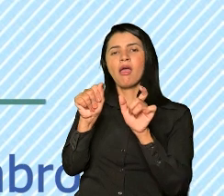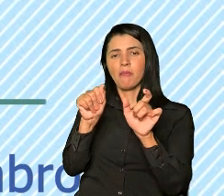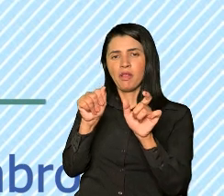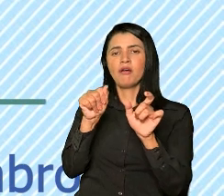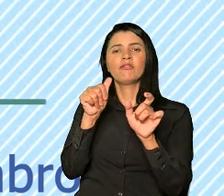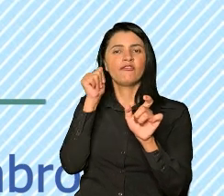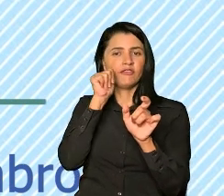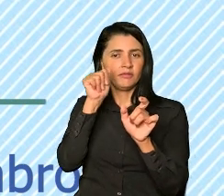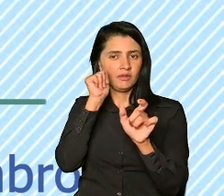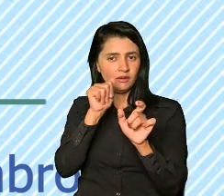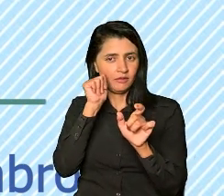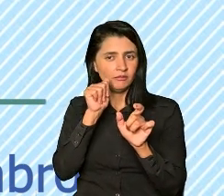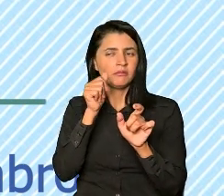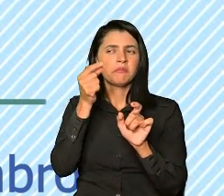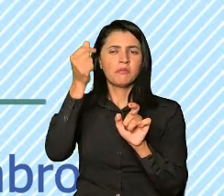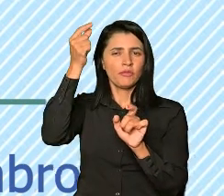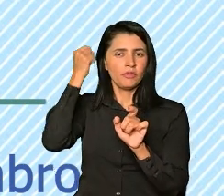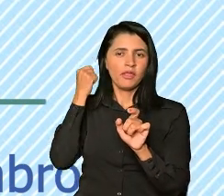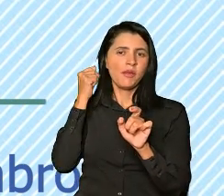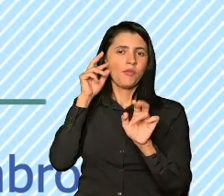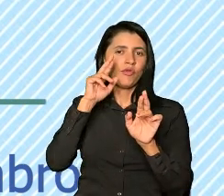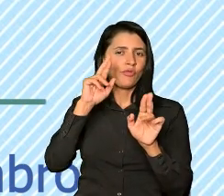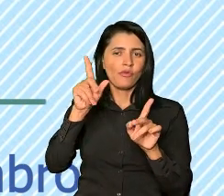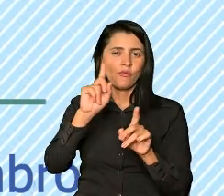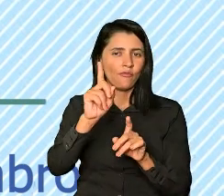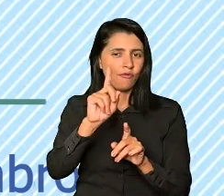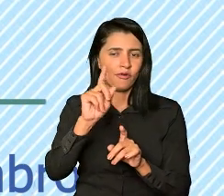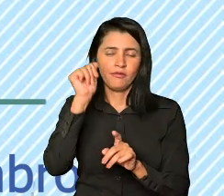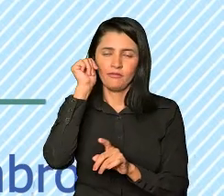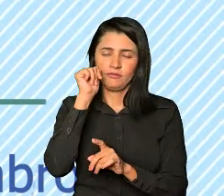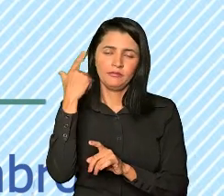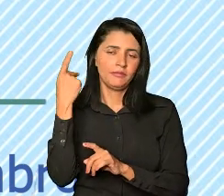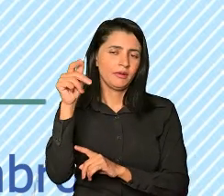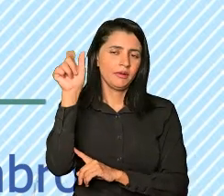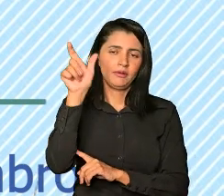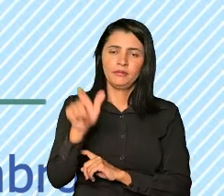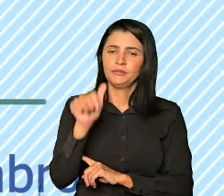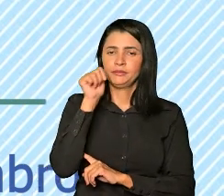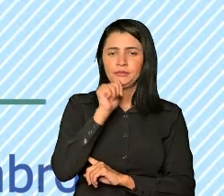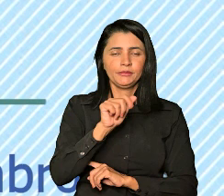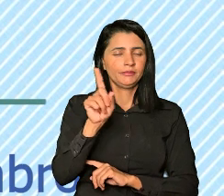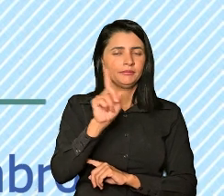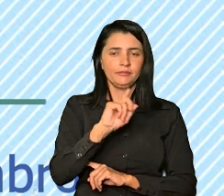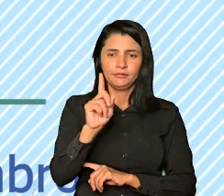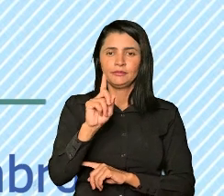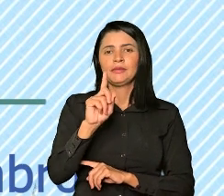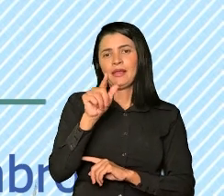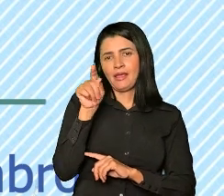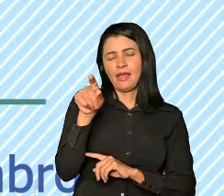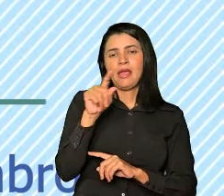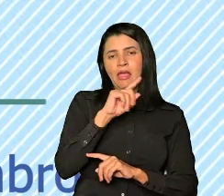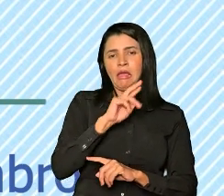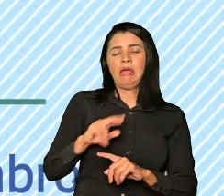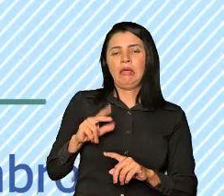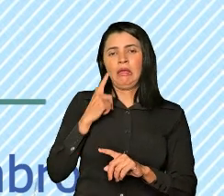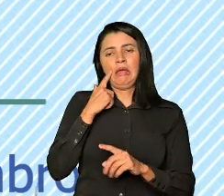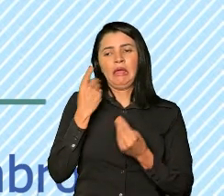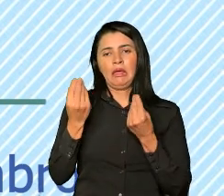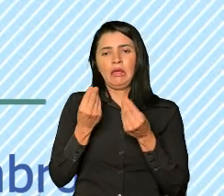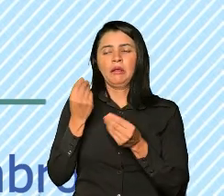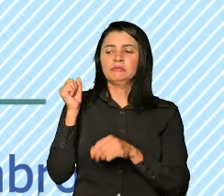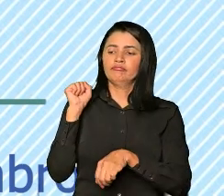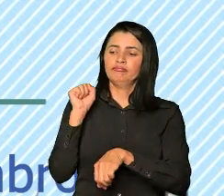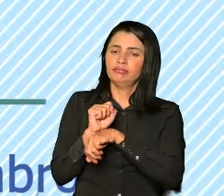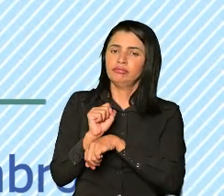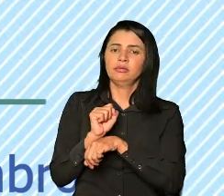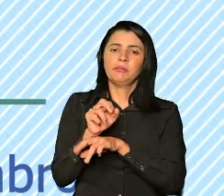muito tempo a república não foi tão feminina para as mulheres, ou seja, a república alijou as mulheres, como nós vimos, da